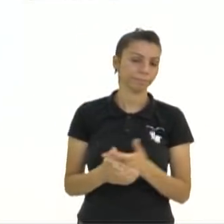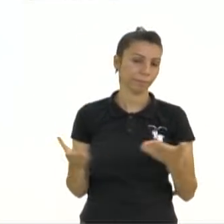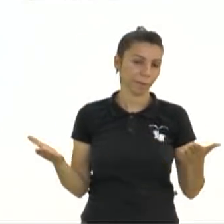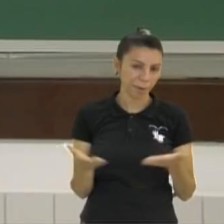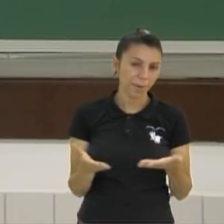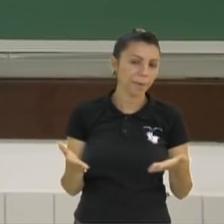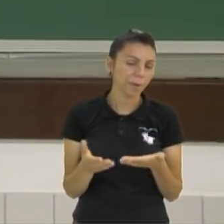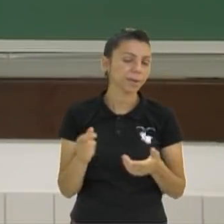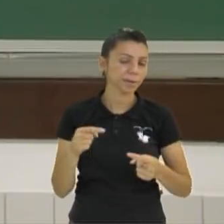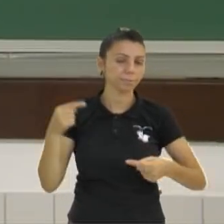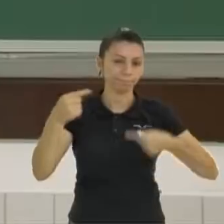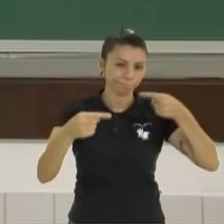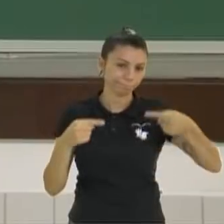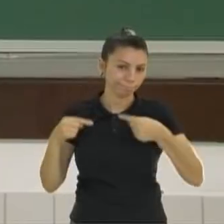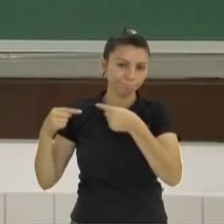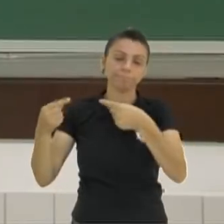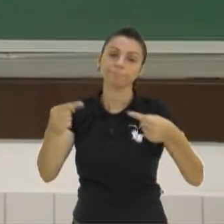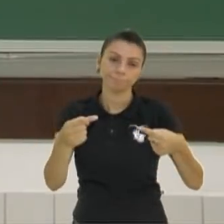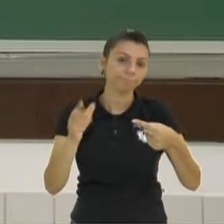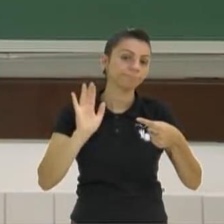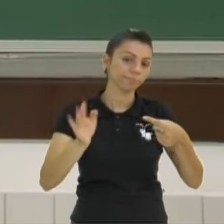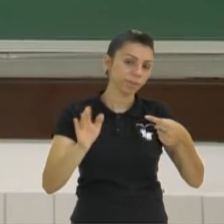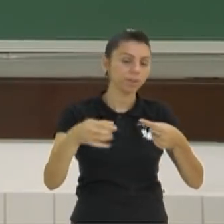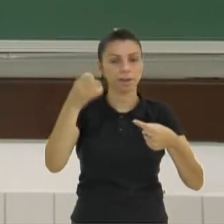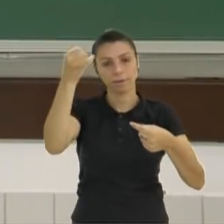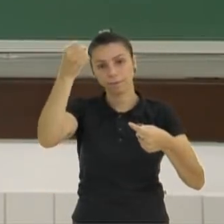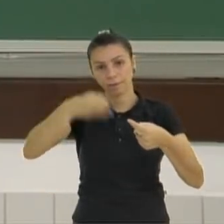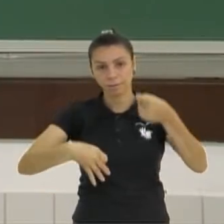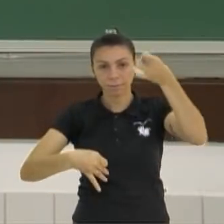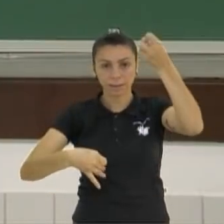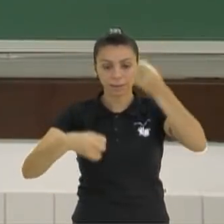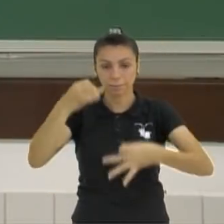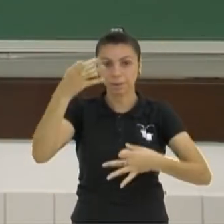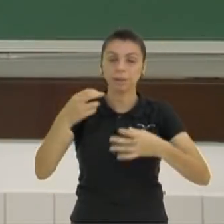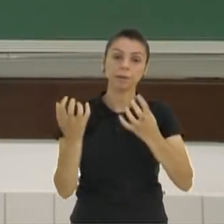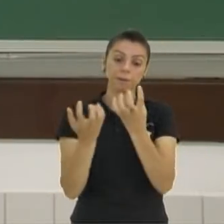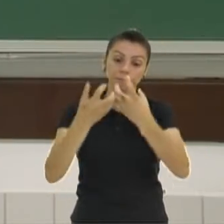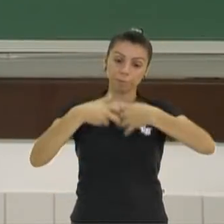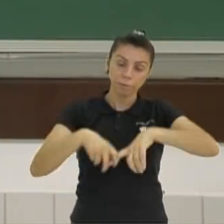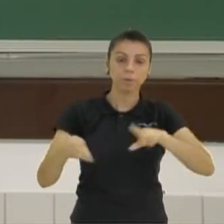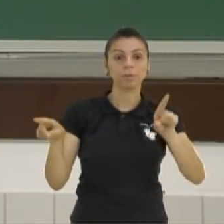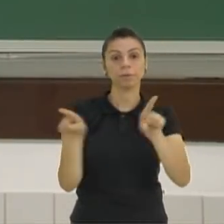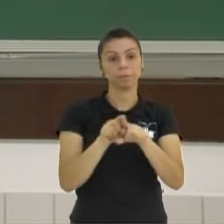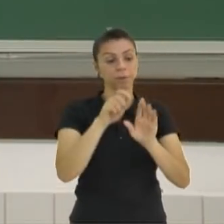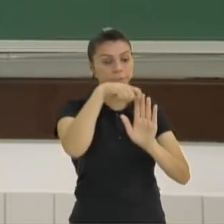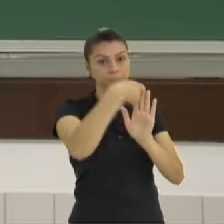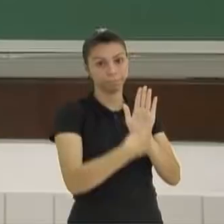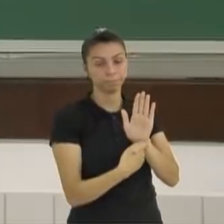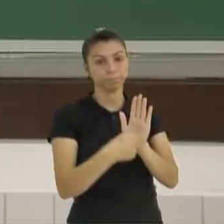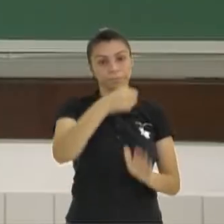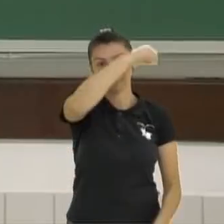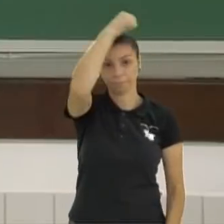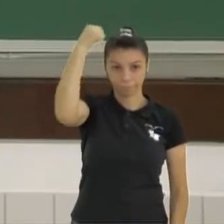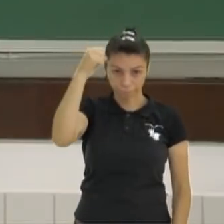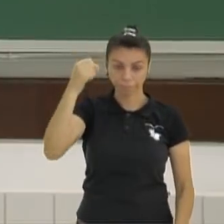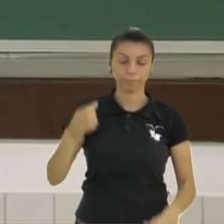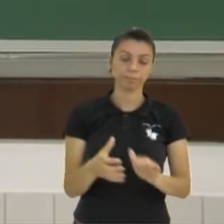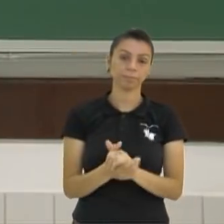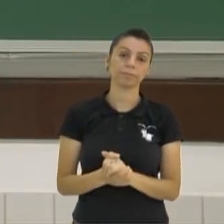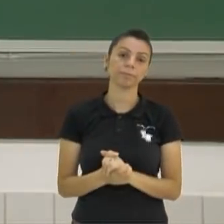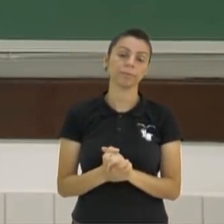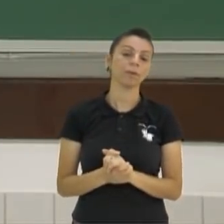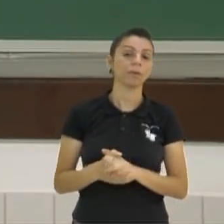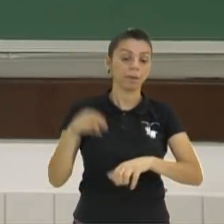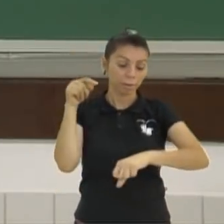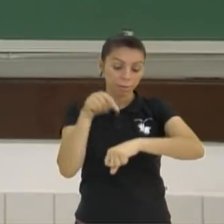nós já discutimos algumas questões e também já falamos da função dos textos sagrados, tanto orais como escritos, vocês vão ter